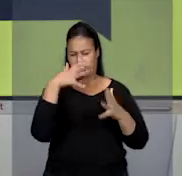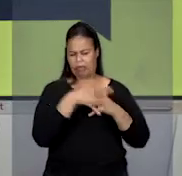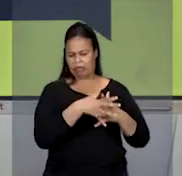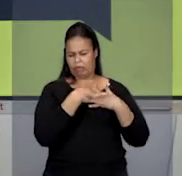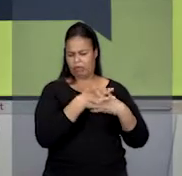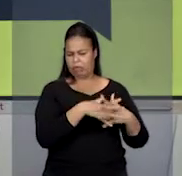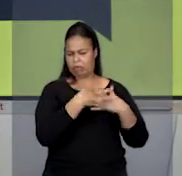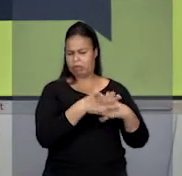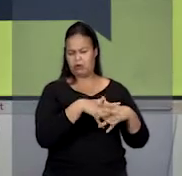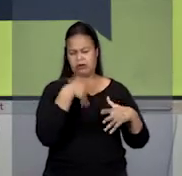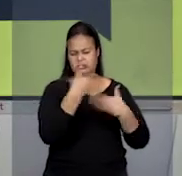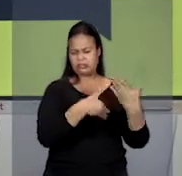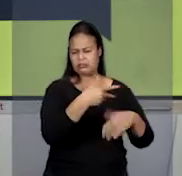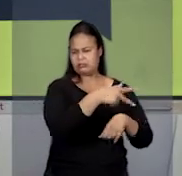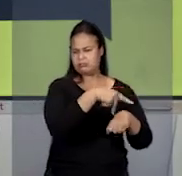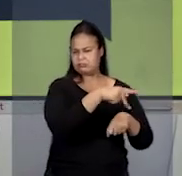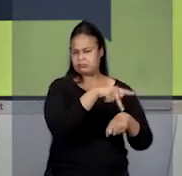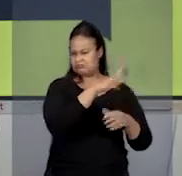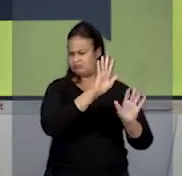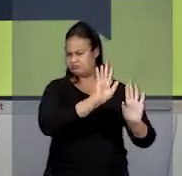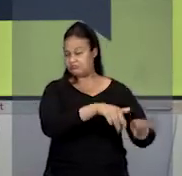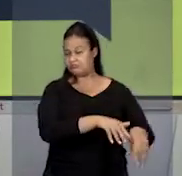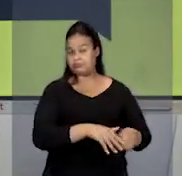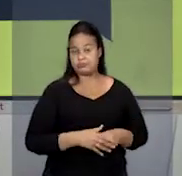ali o desenvolvimento do país.